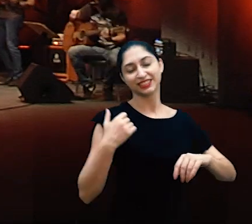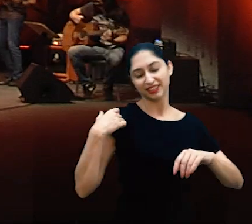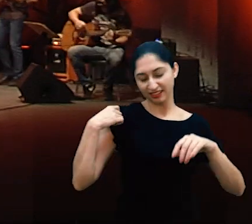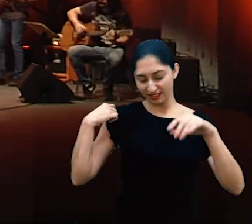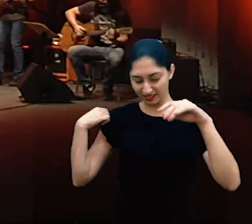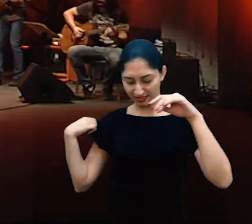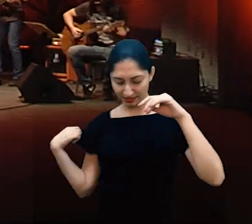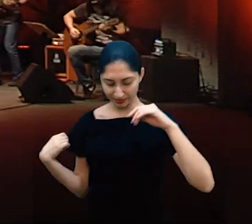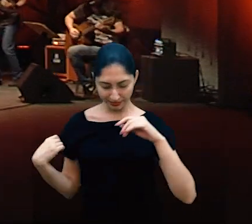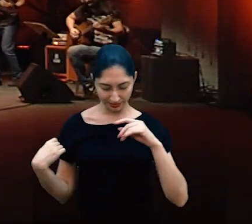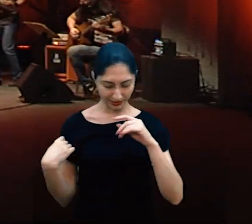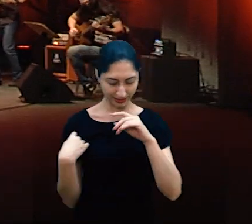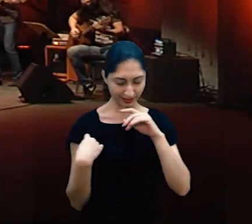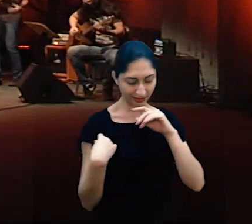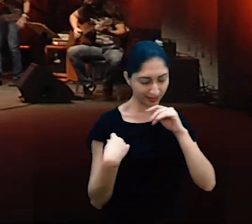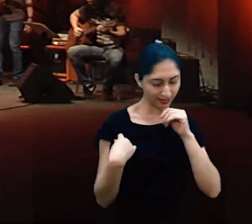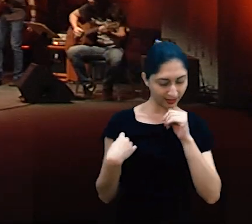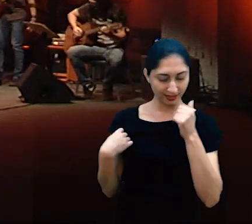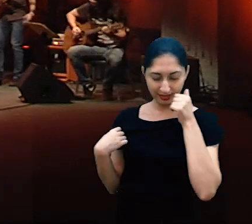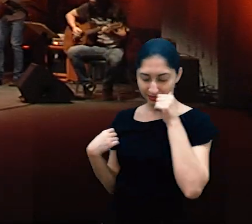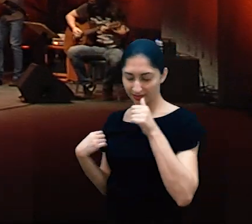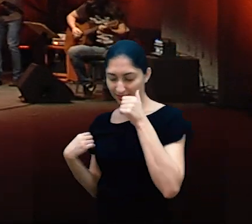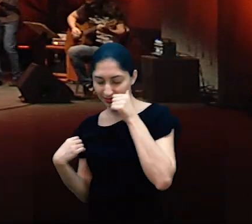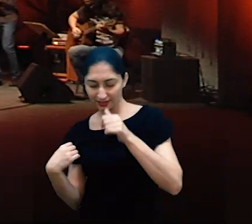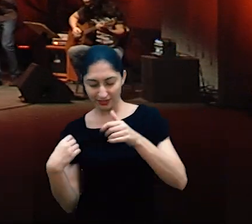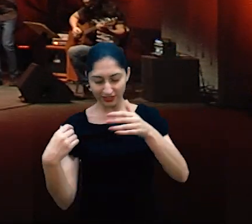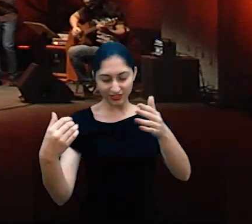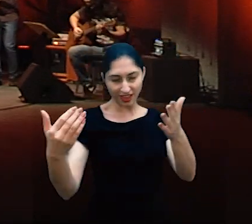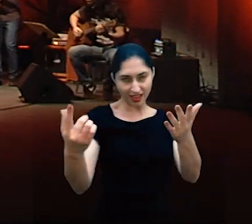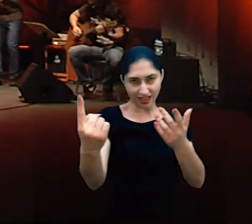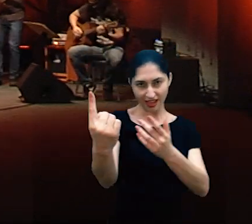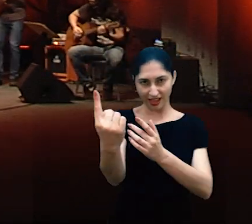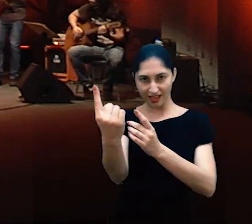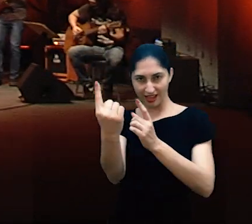Você foi chegando de mansinho,